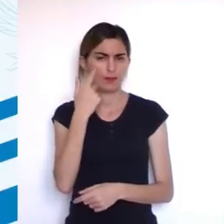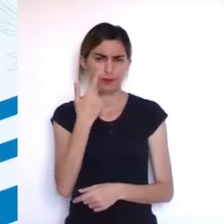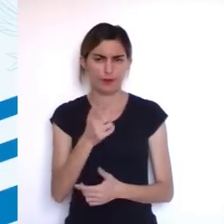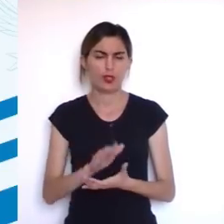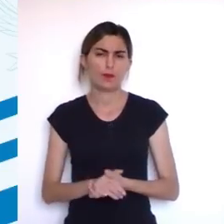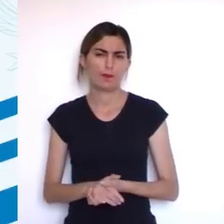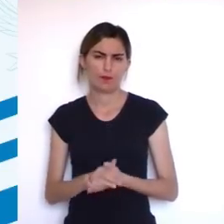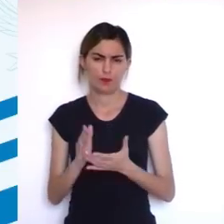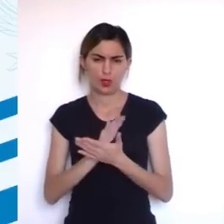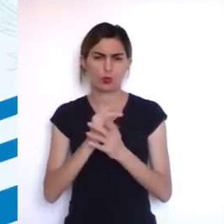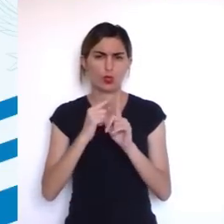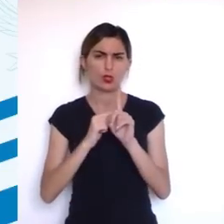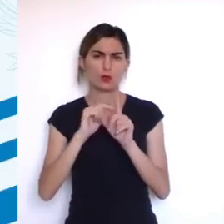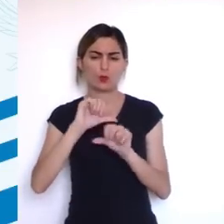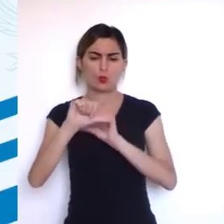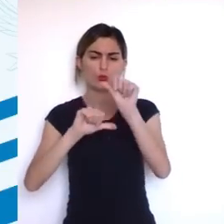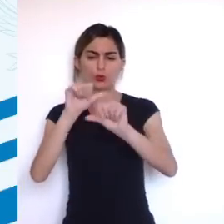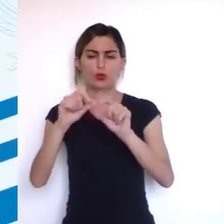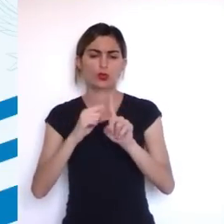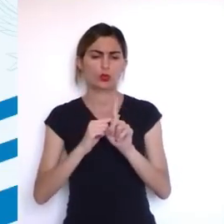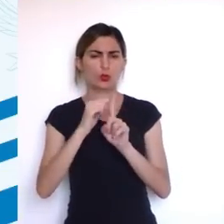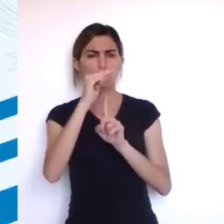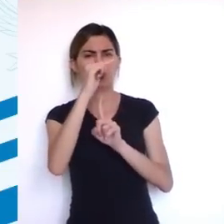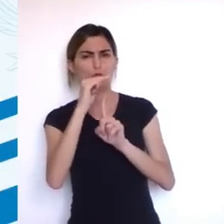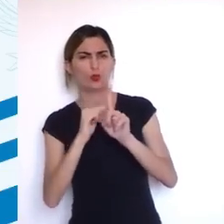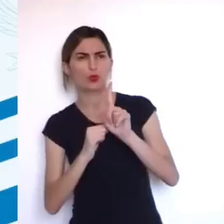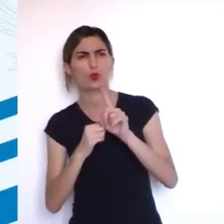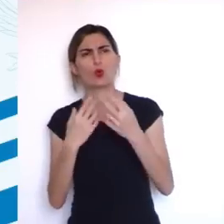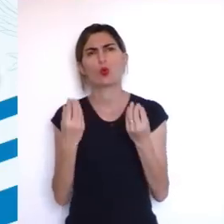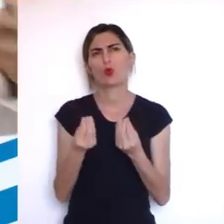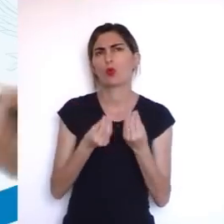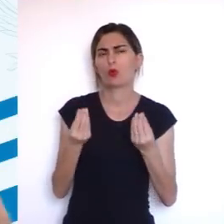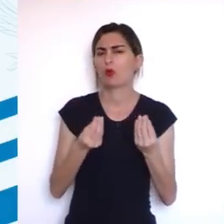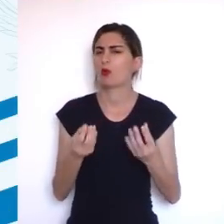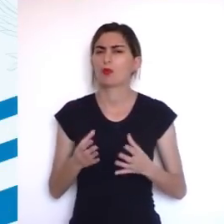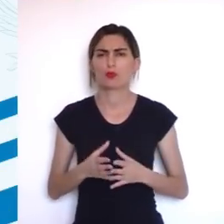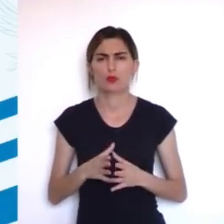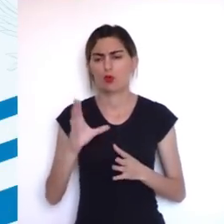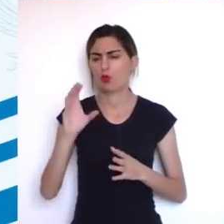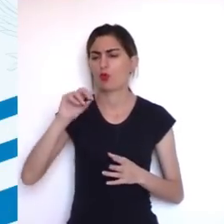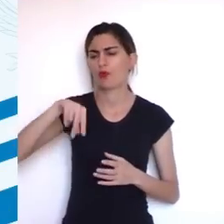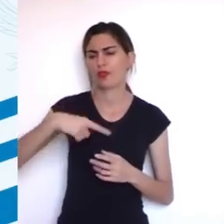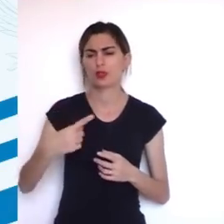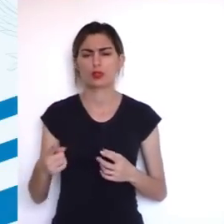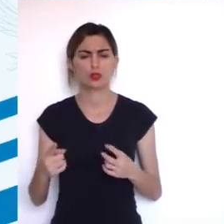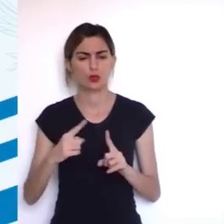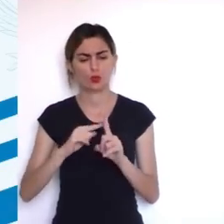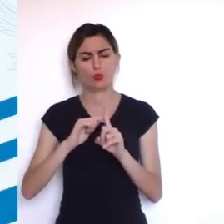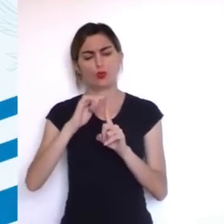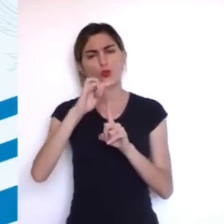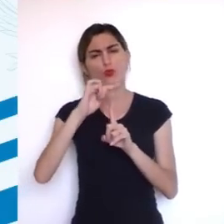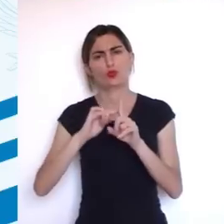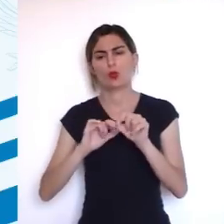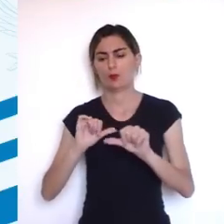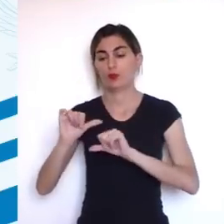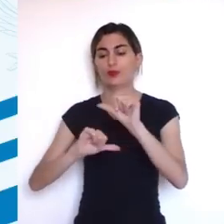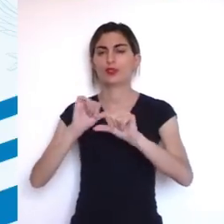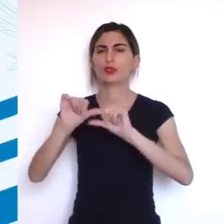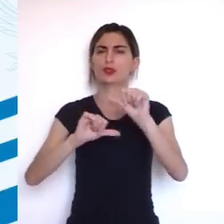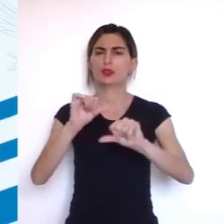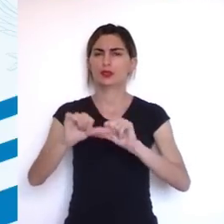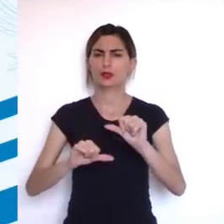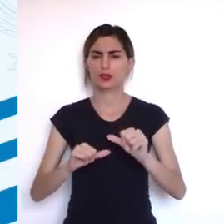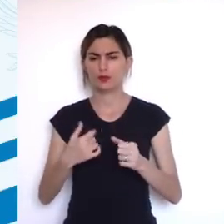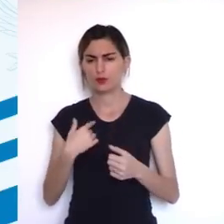ver algumas conversões de temperatura? Como assim? Conversões de temperatura. Conversões de temperatura são